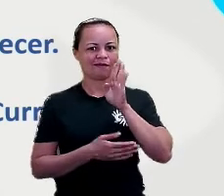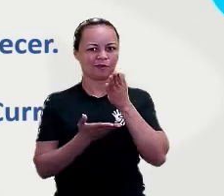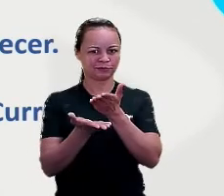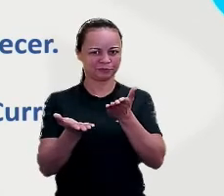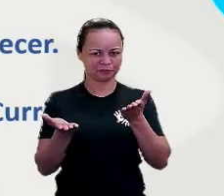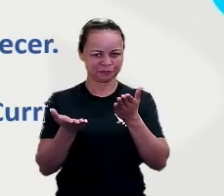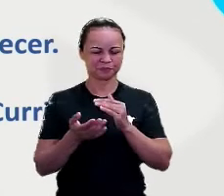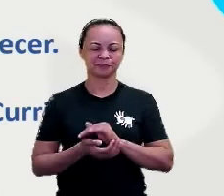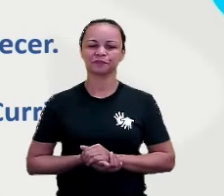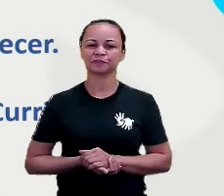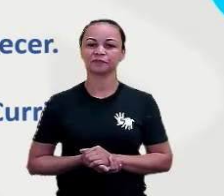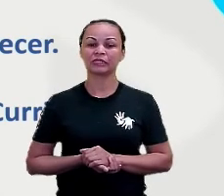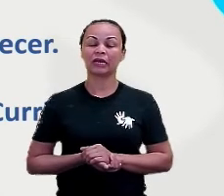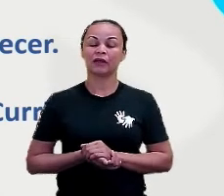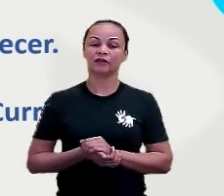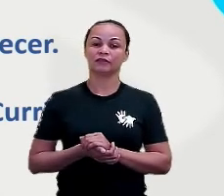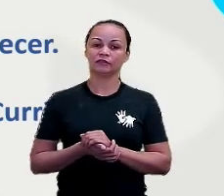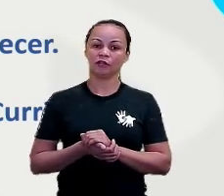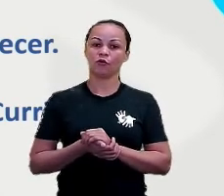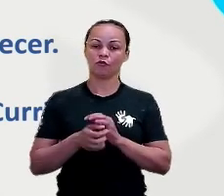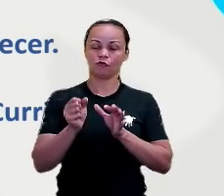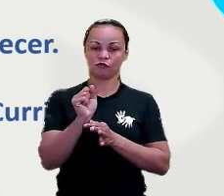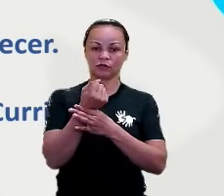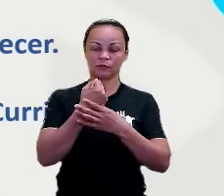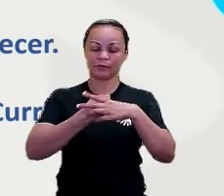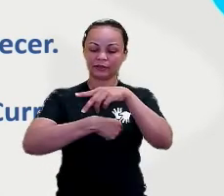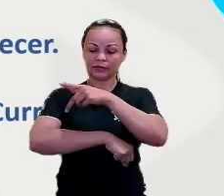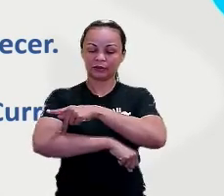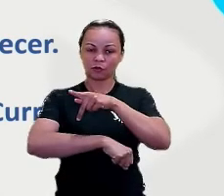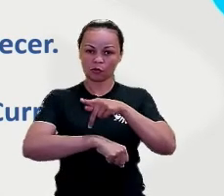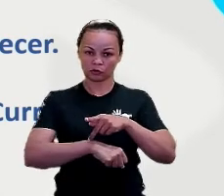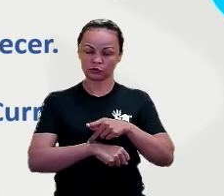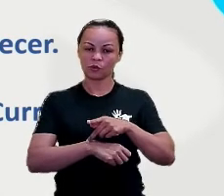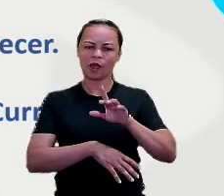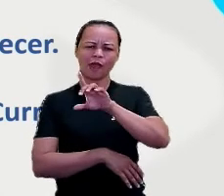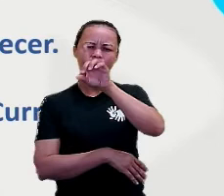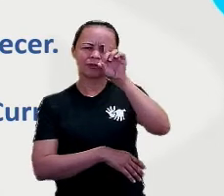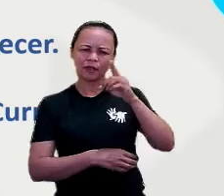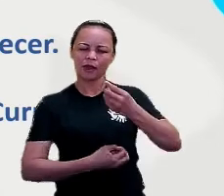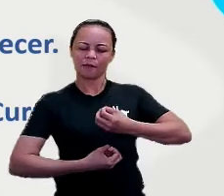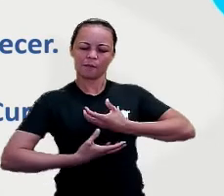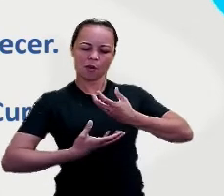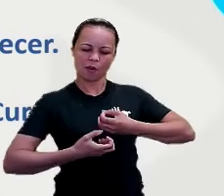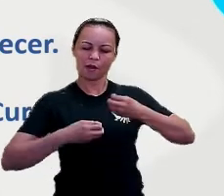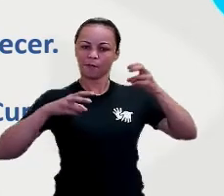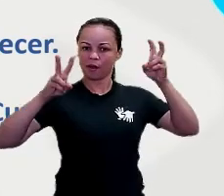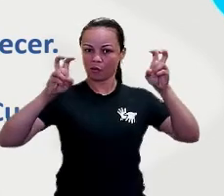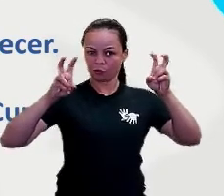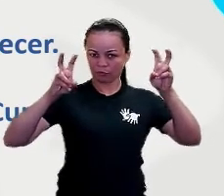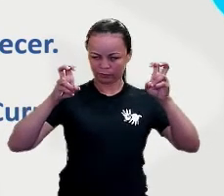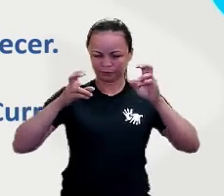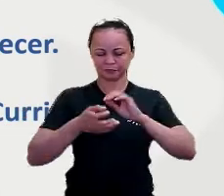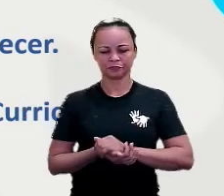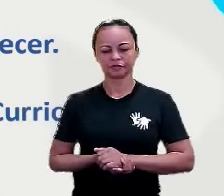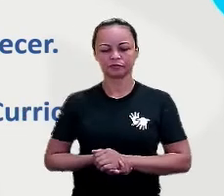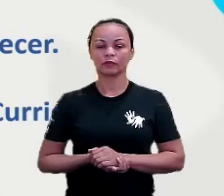No nosso fortalecimento pedagógico, é dia de poema, é o nosso tema. O campo de